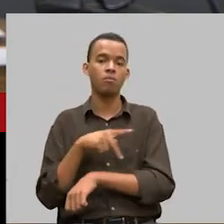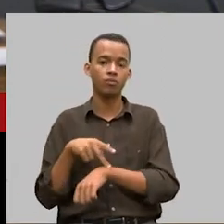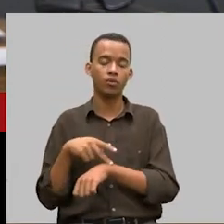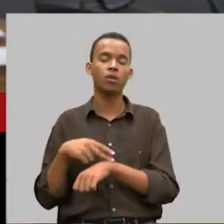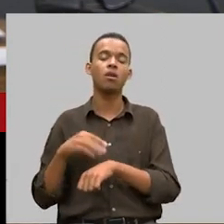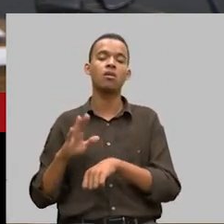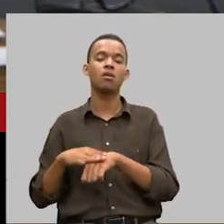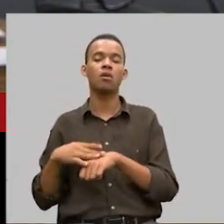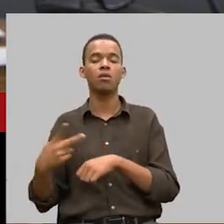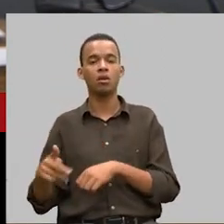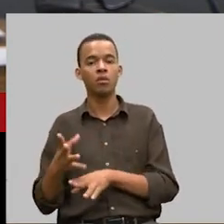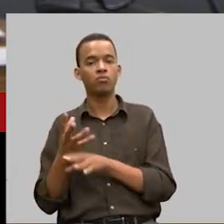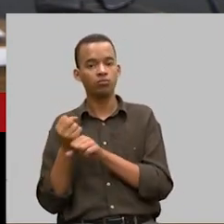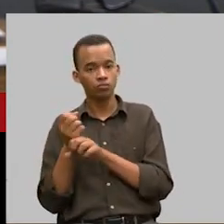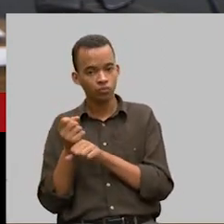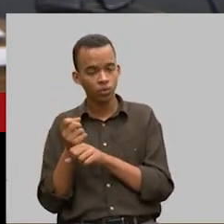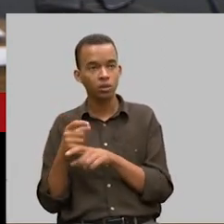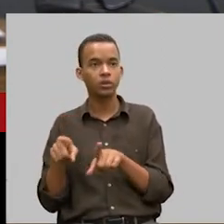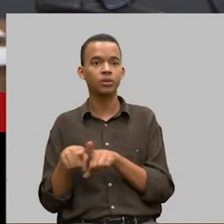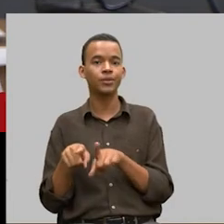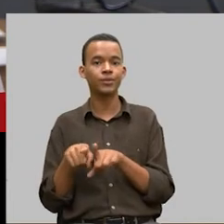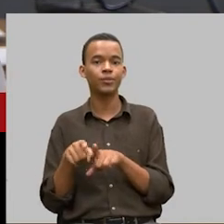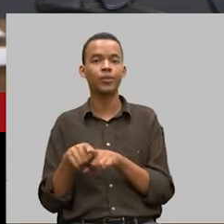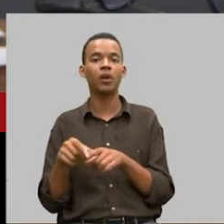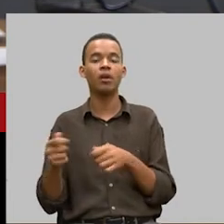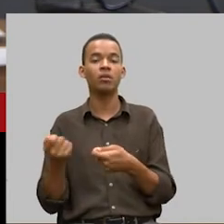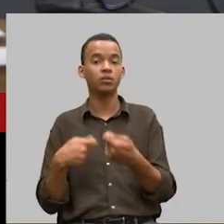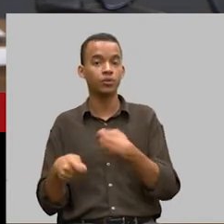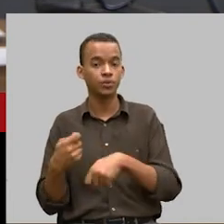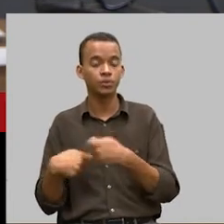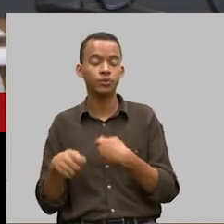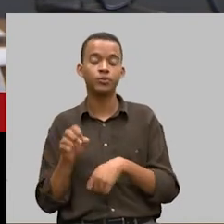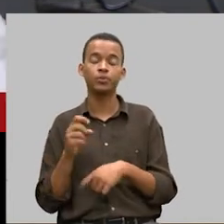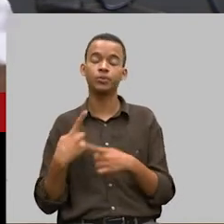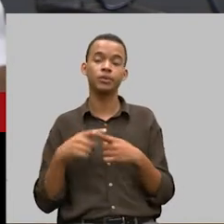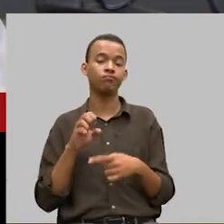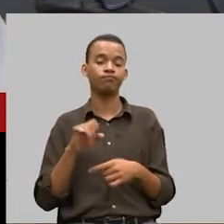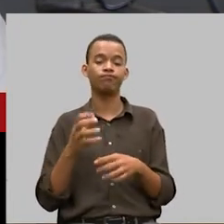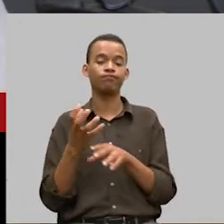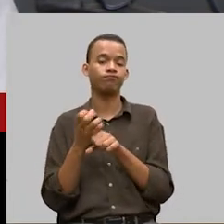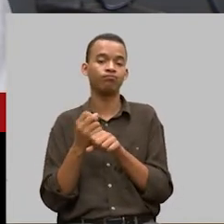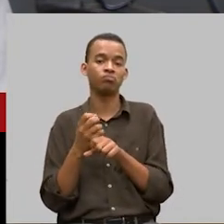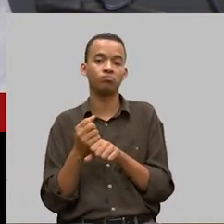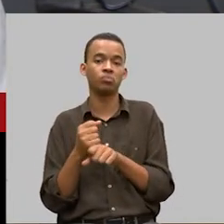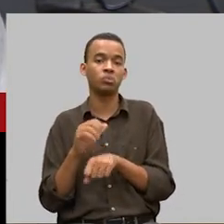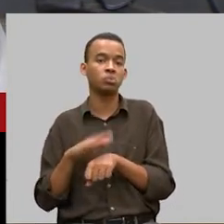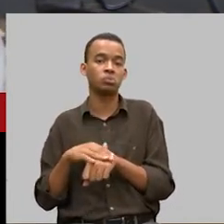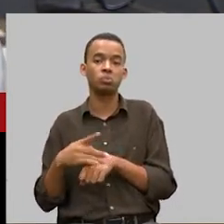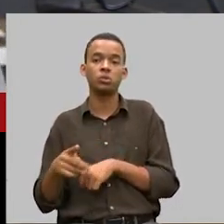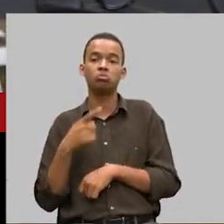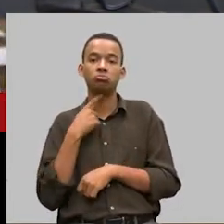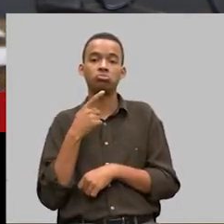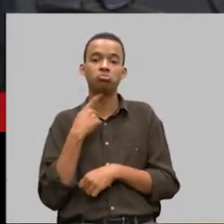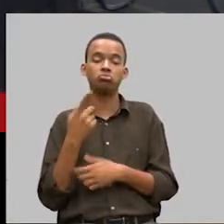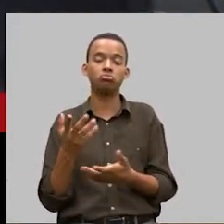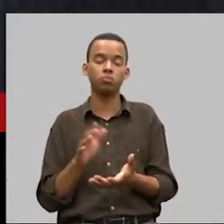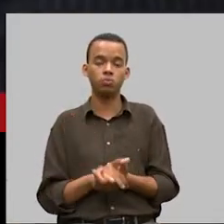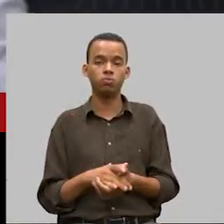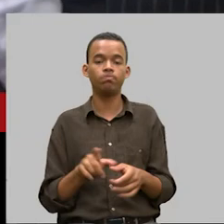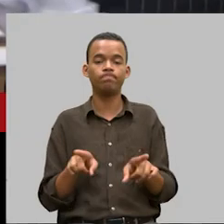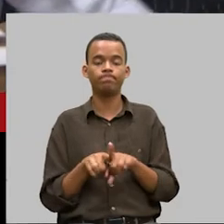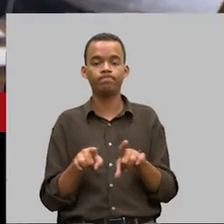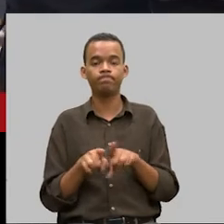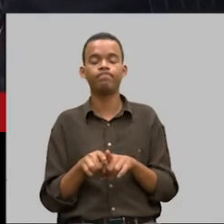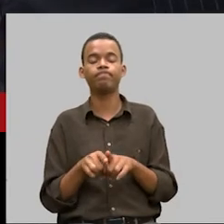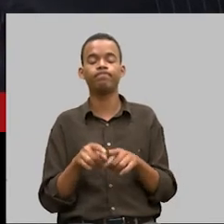financeira sem autonomia financeira a gente não consegue fazer nada né a gente sabe disso a infraestrutura é um problema nós